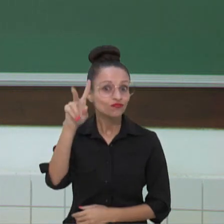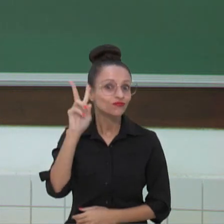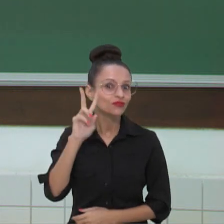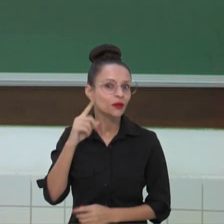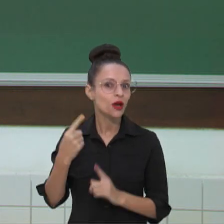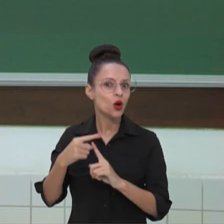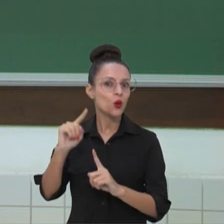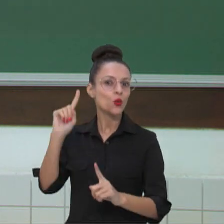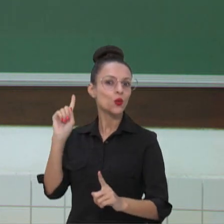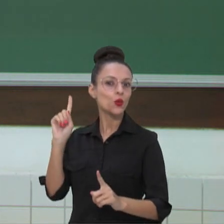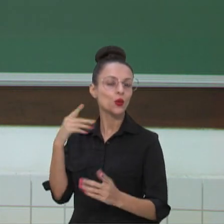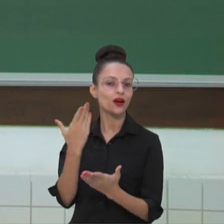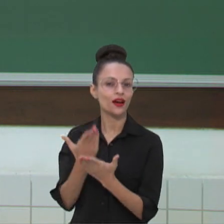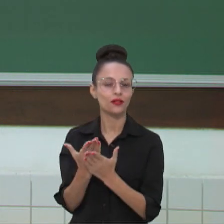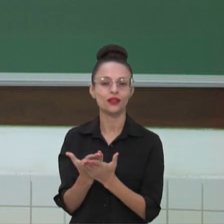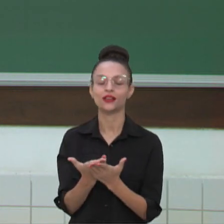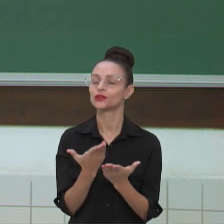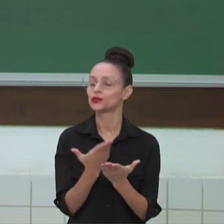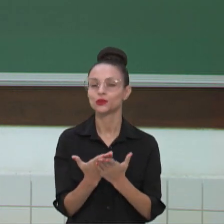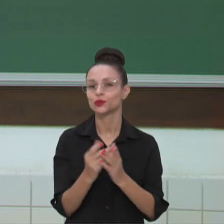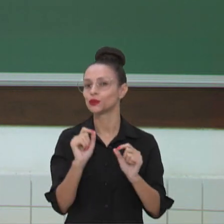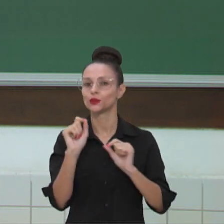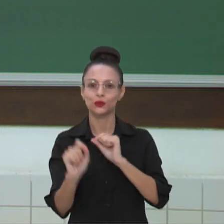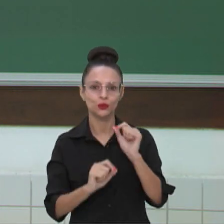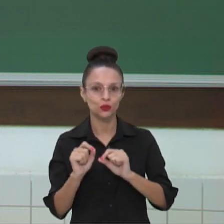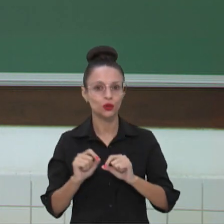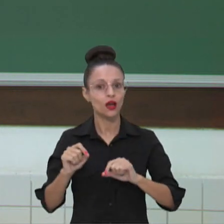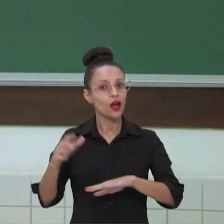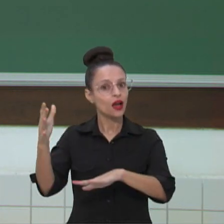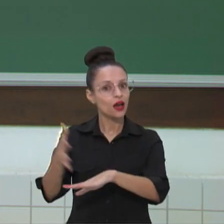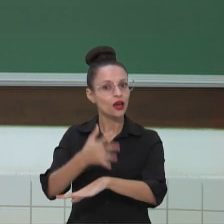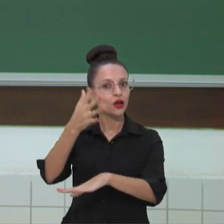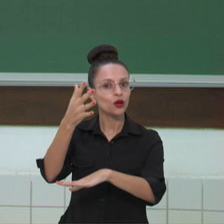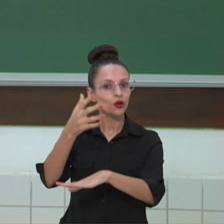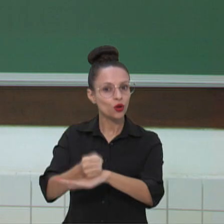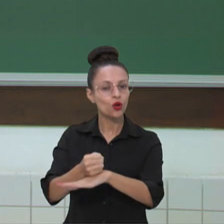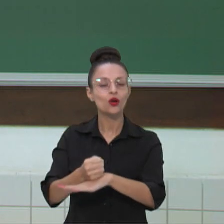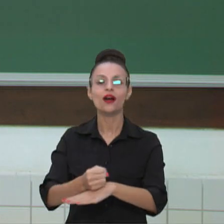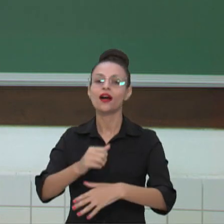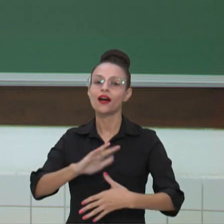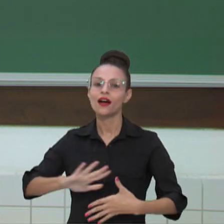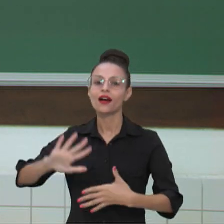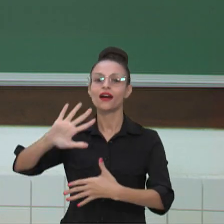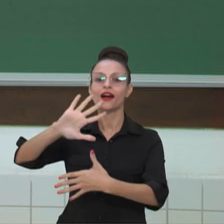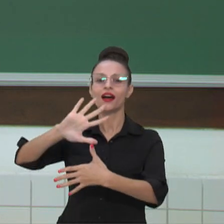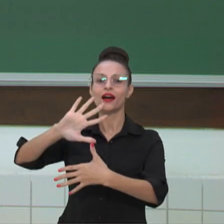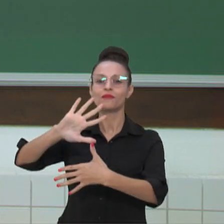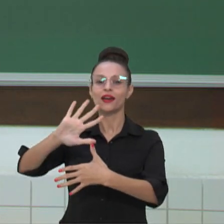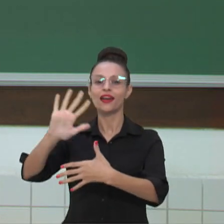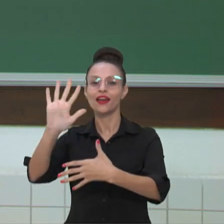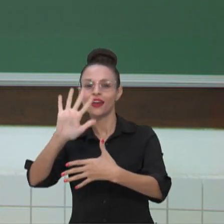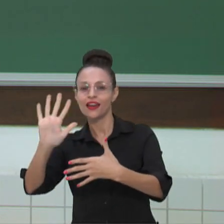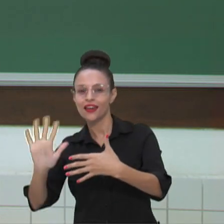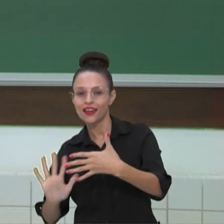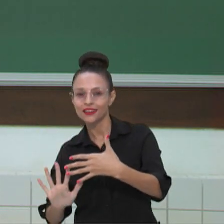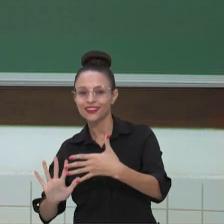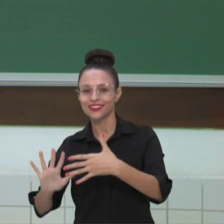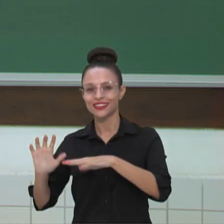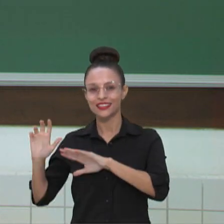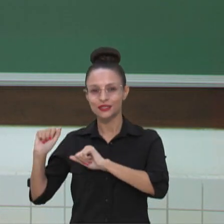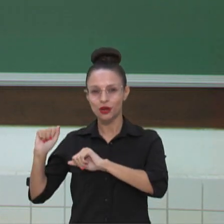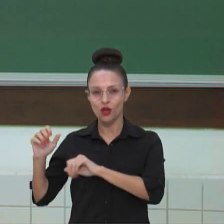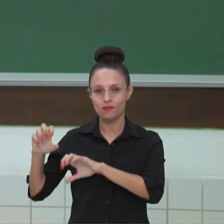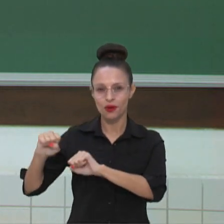na última aula nós estudamos sobre a colonização da América Espanhola. Então, antes